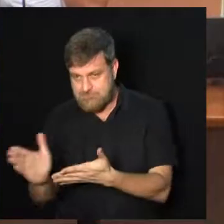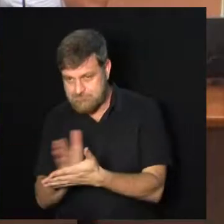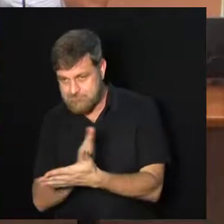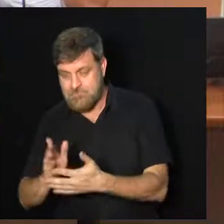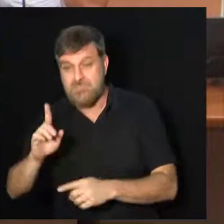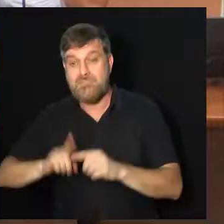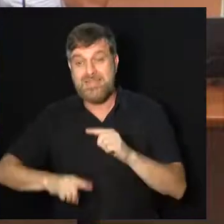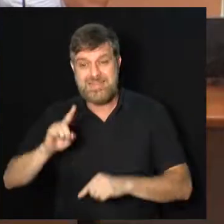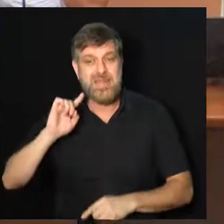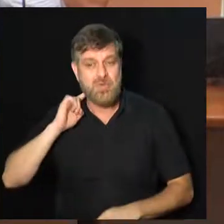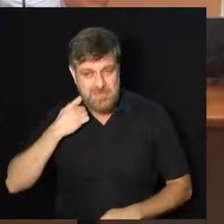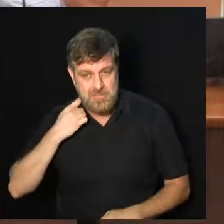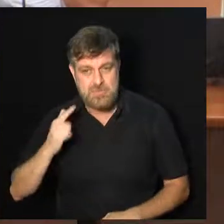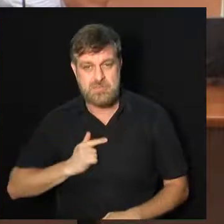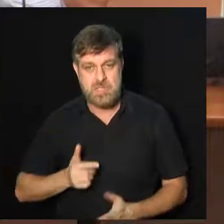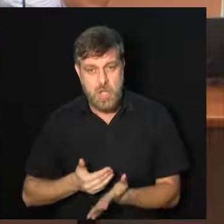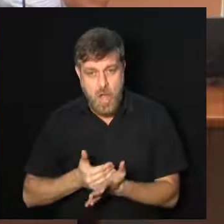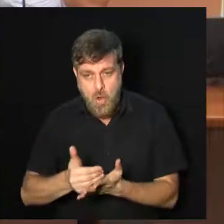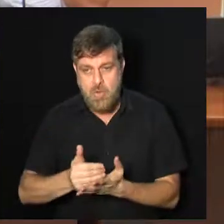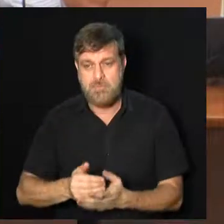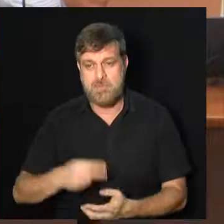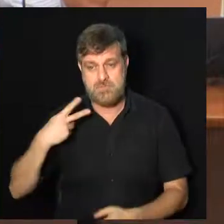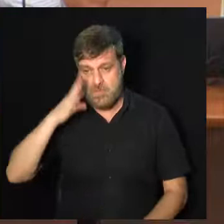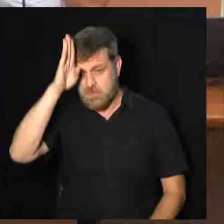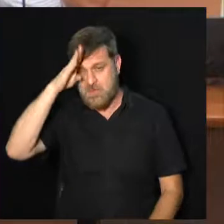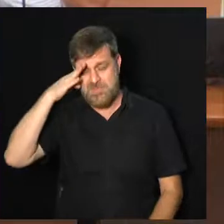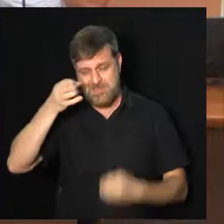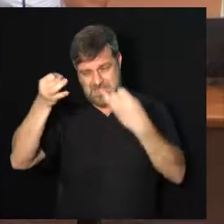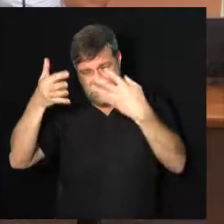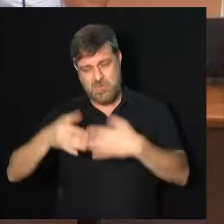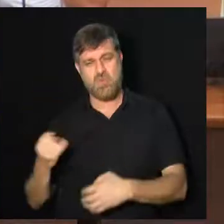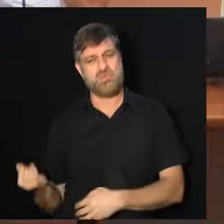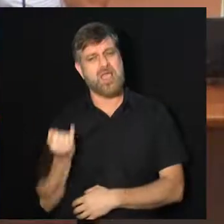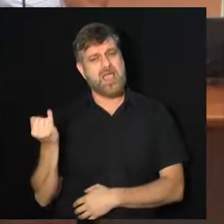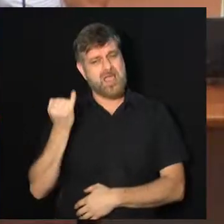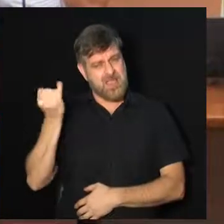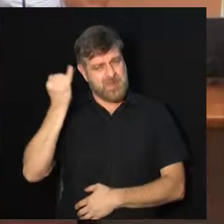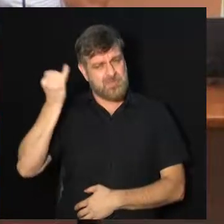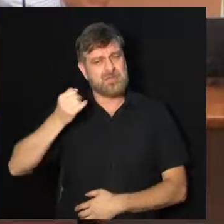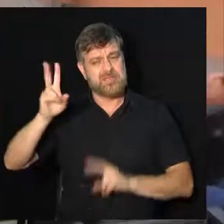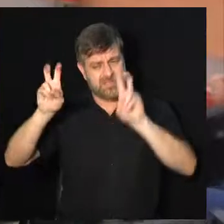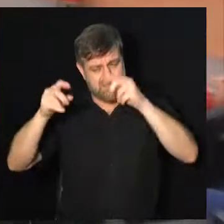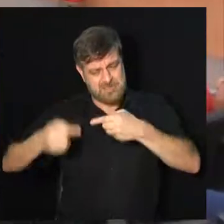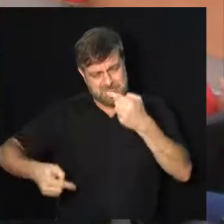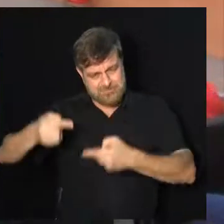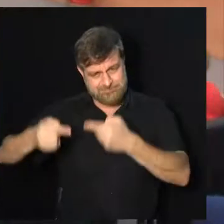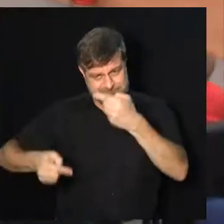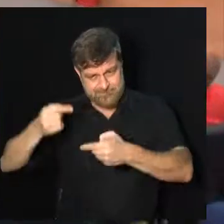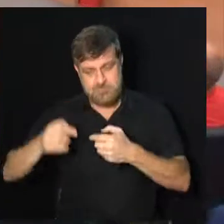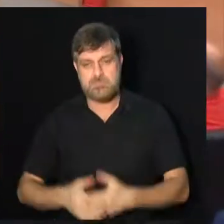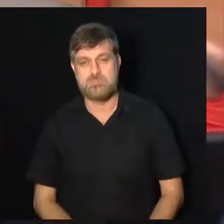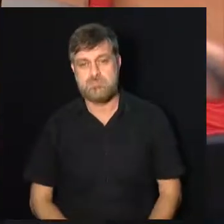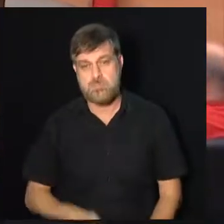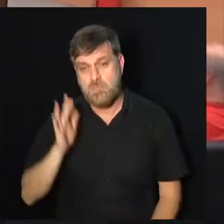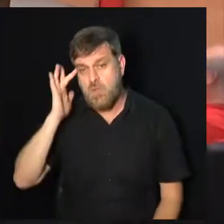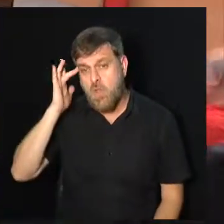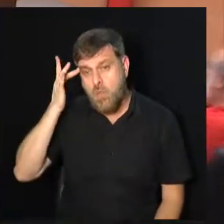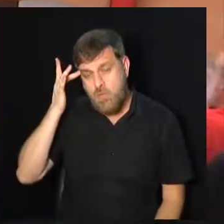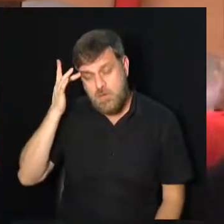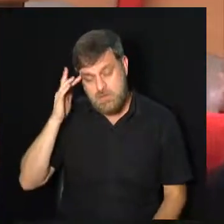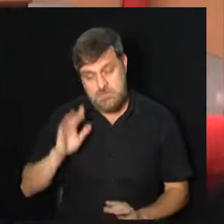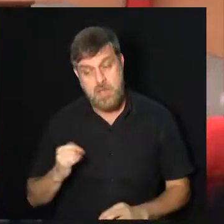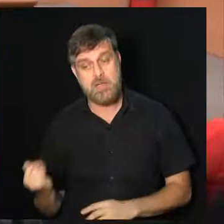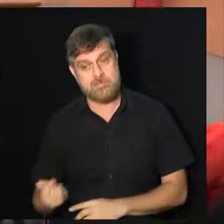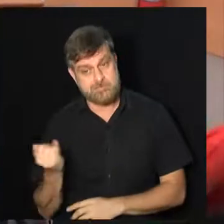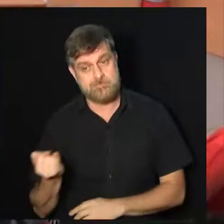na abertura, o vereador Pedro Tourinho falou da importância de discutir o tema. Acho que é particularmente